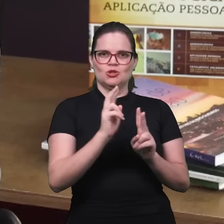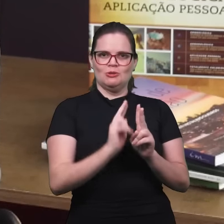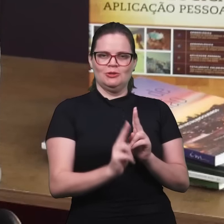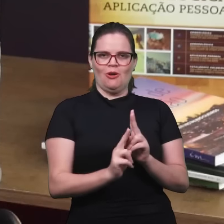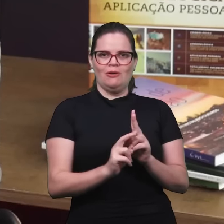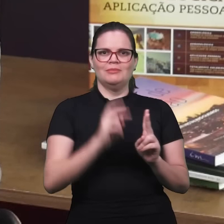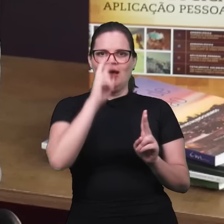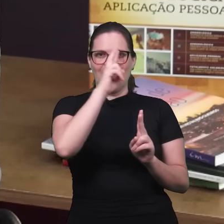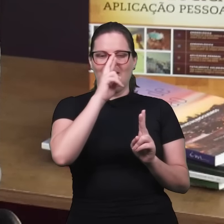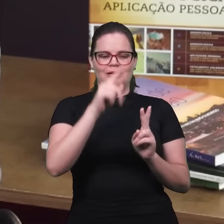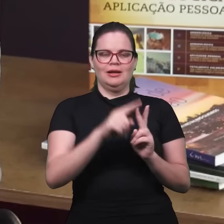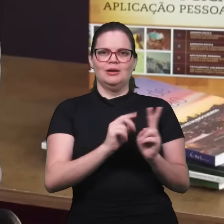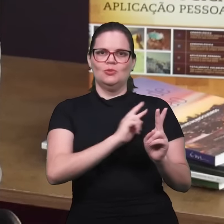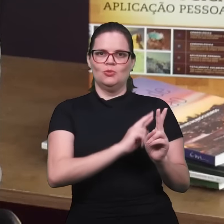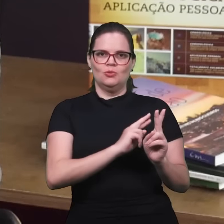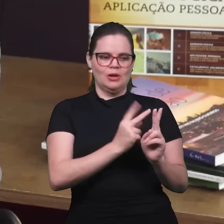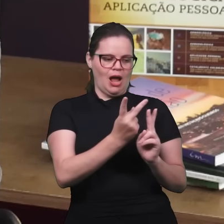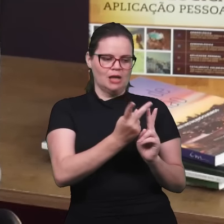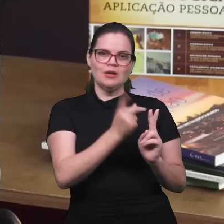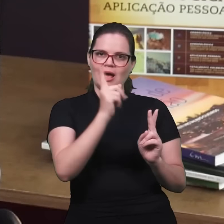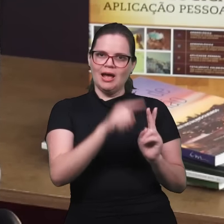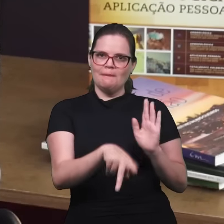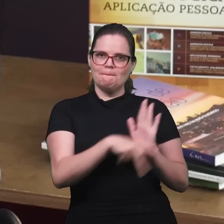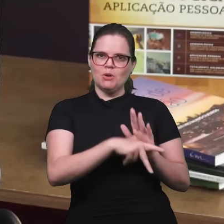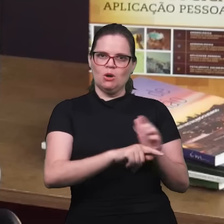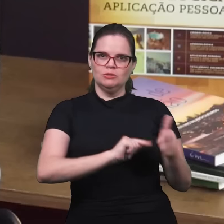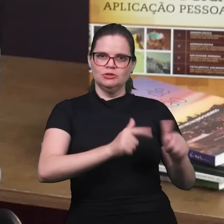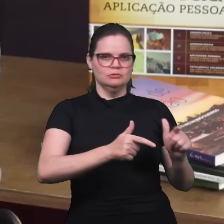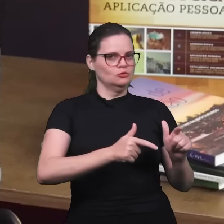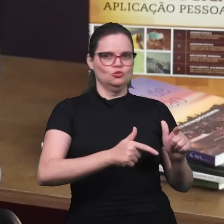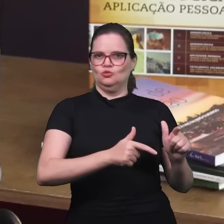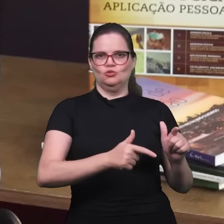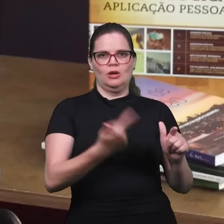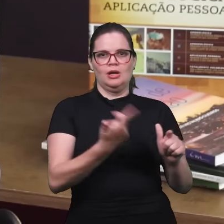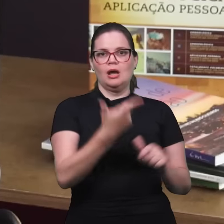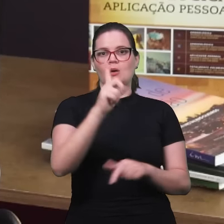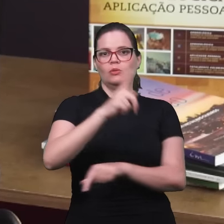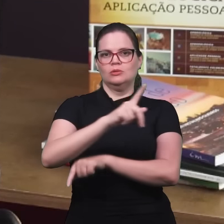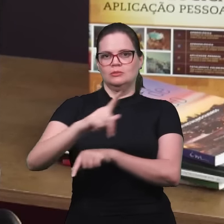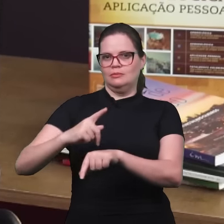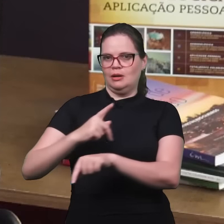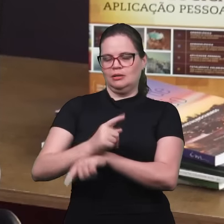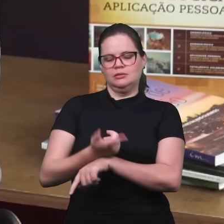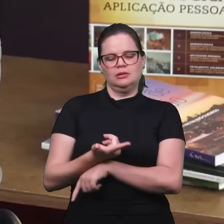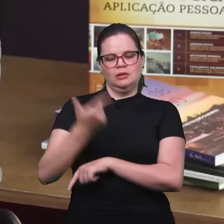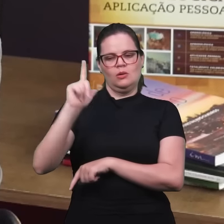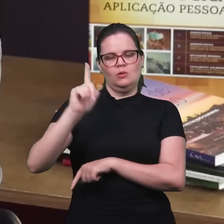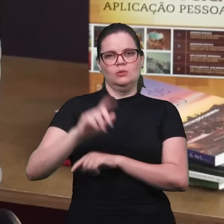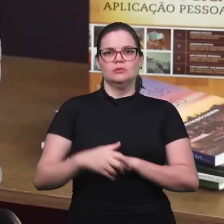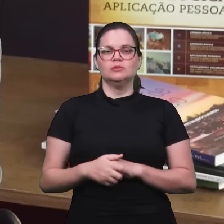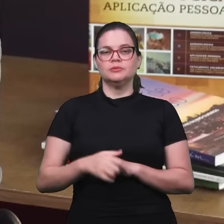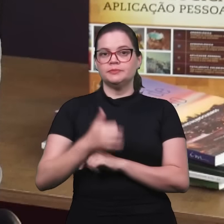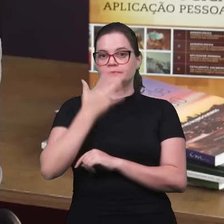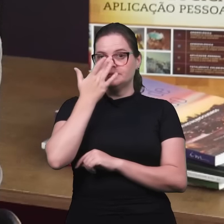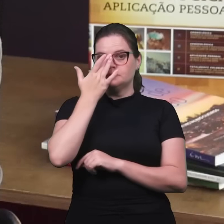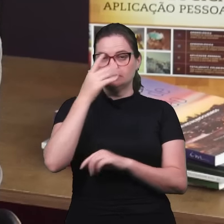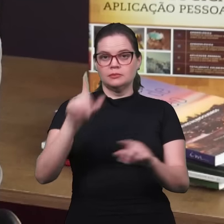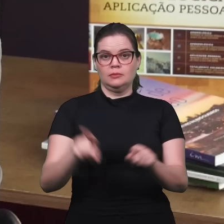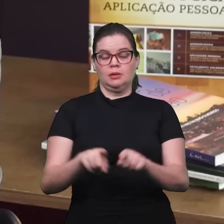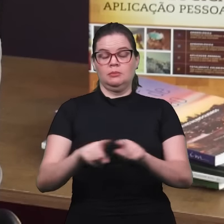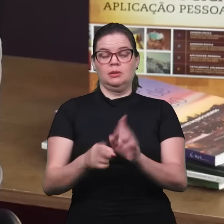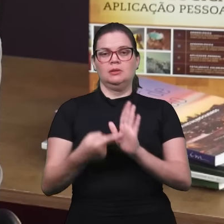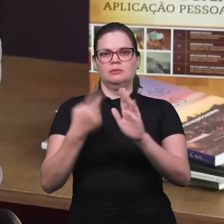eram israelitas. Sim. Né? Elas eram gentílicas, né? Gentias, né? E até apontando profeticamente para a vida